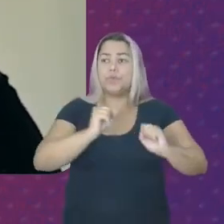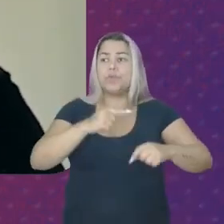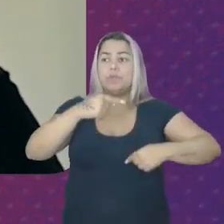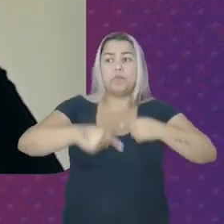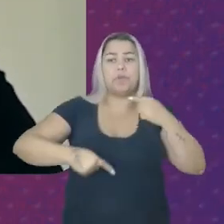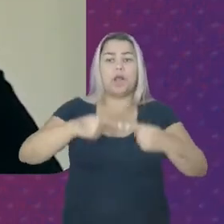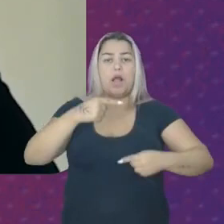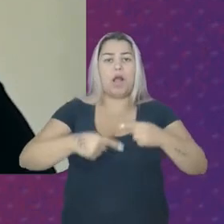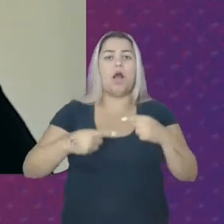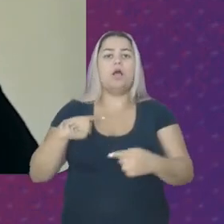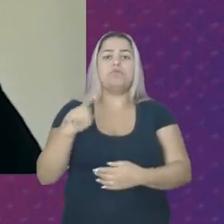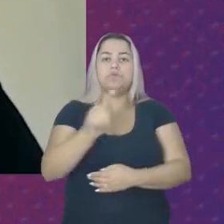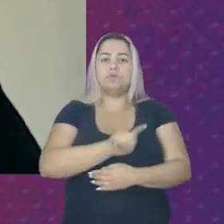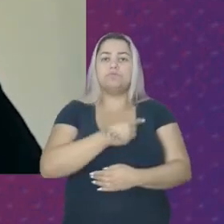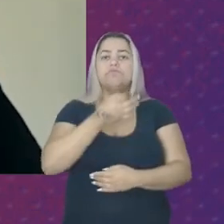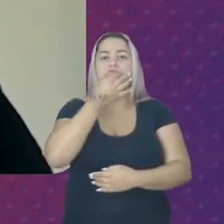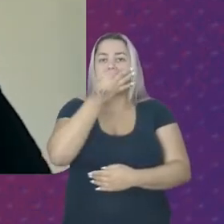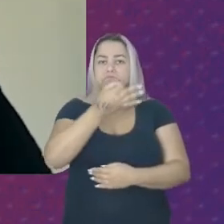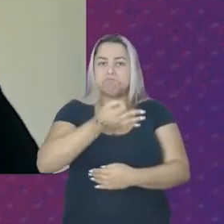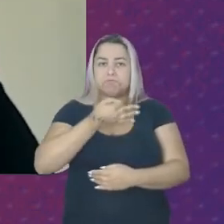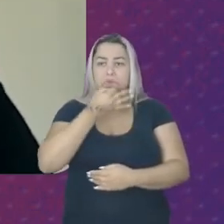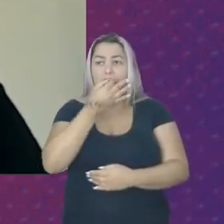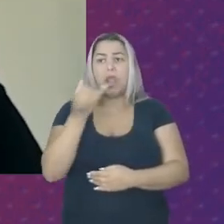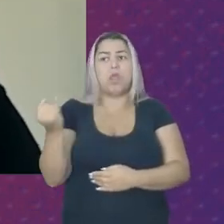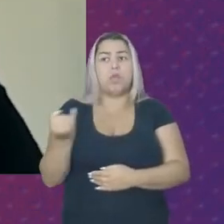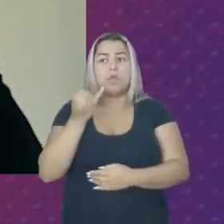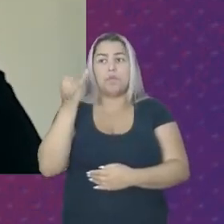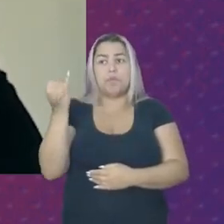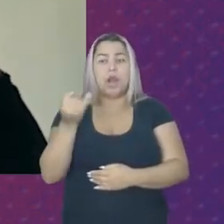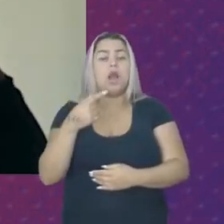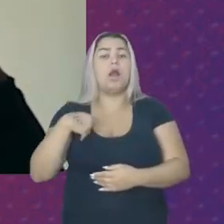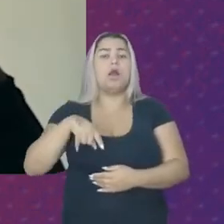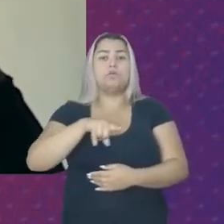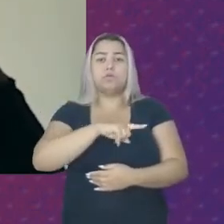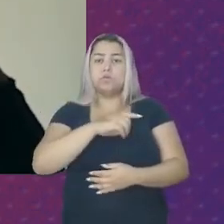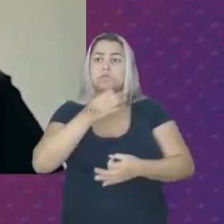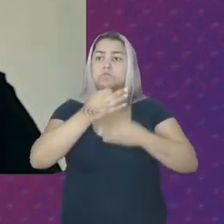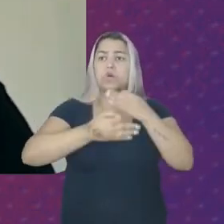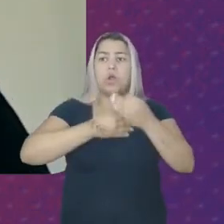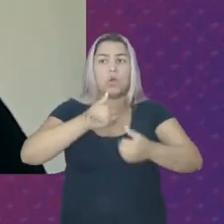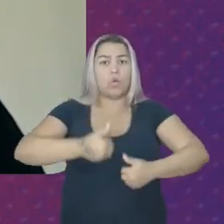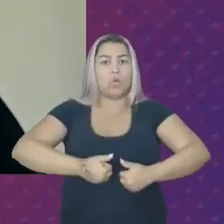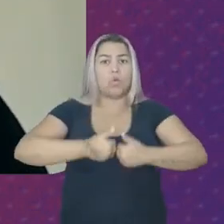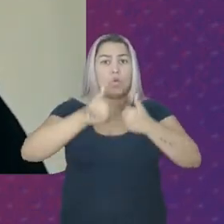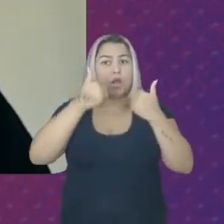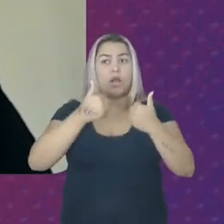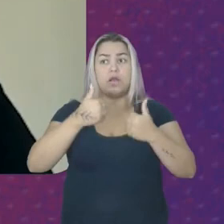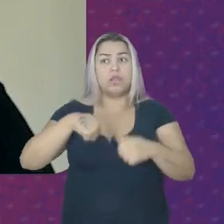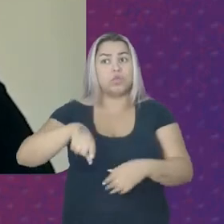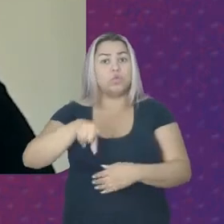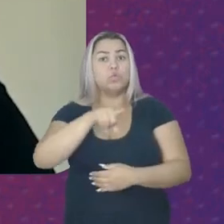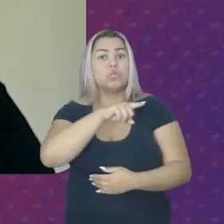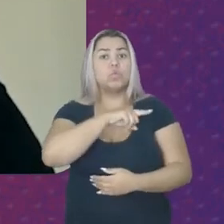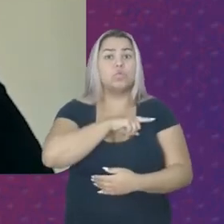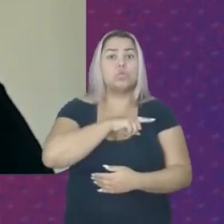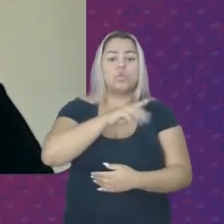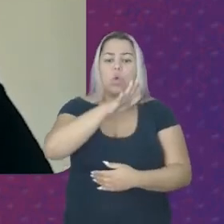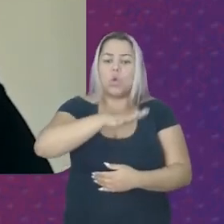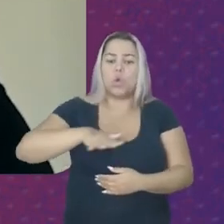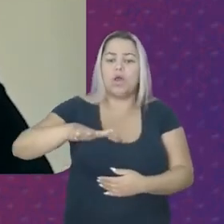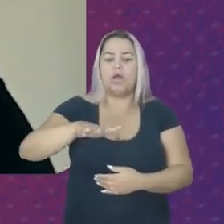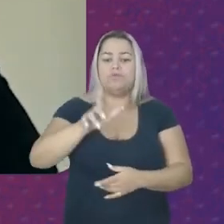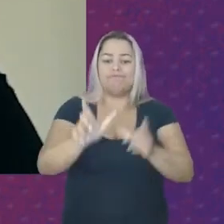nossa opinião é muito importante, nossa opinião é muito qualificada, cada uma de nós, mulheres que ocupamos